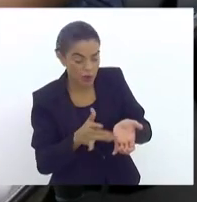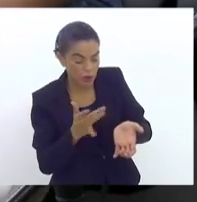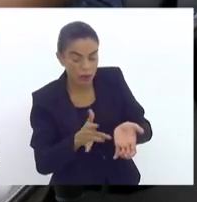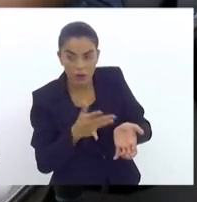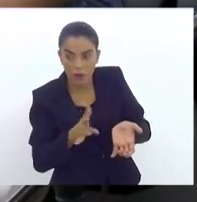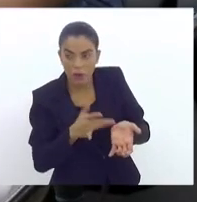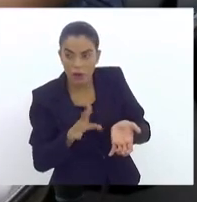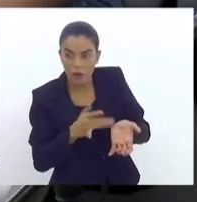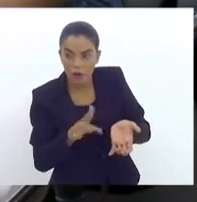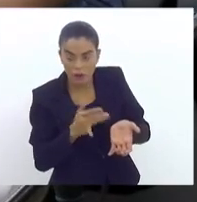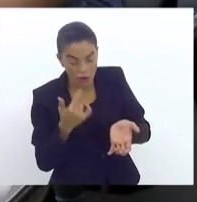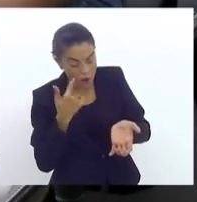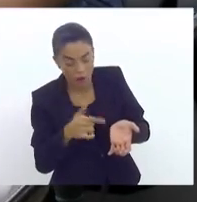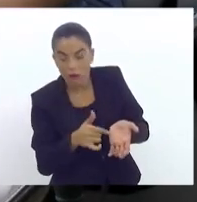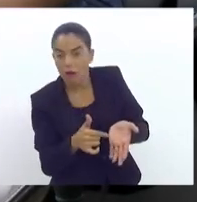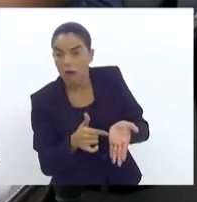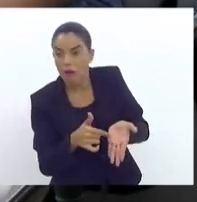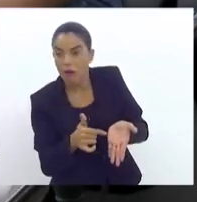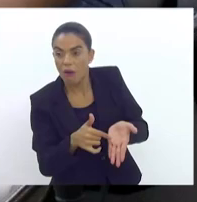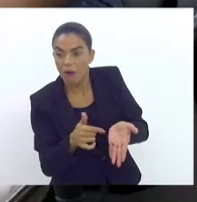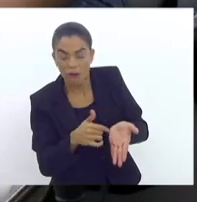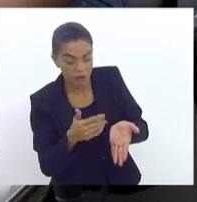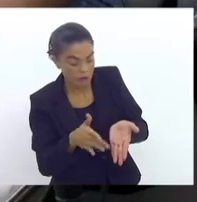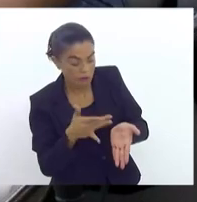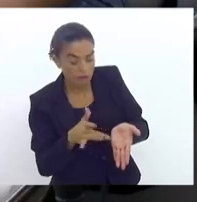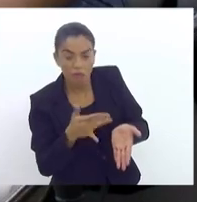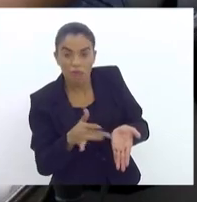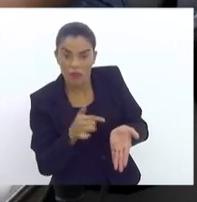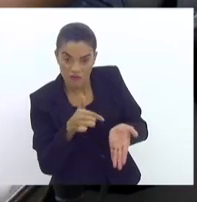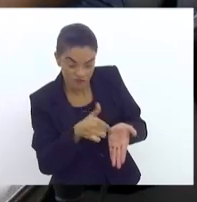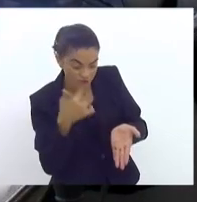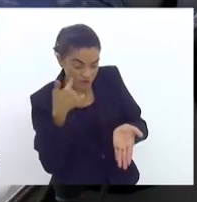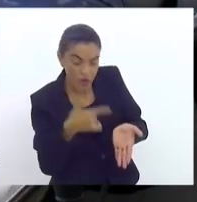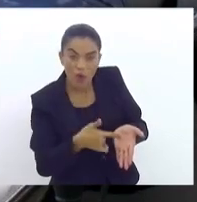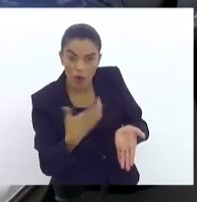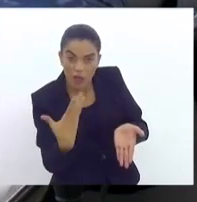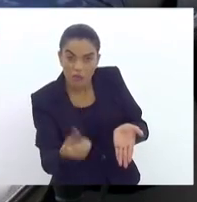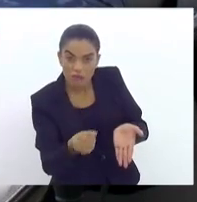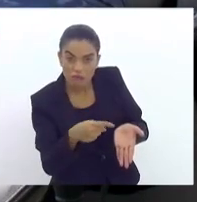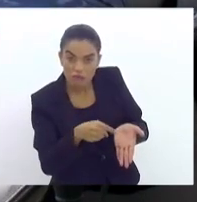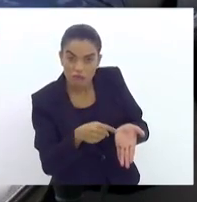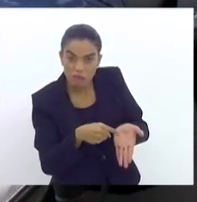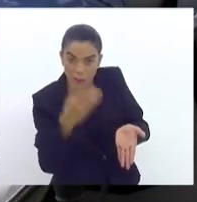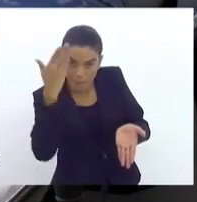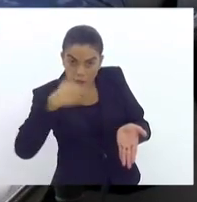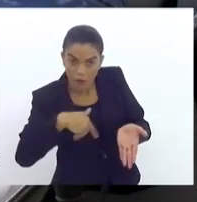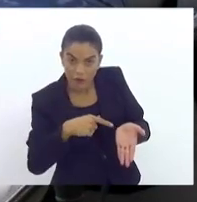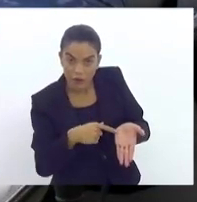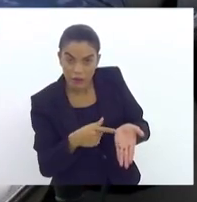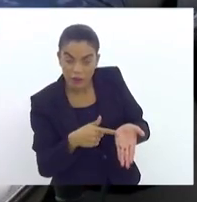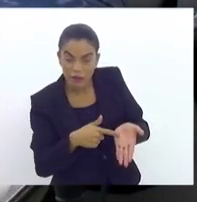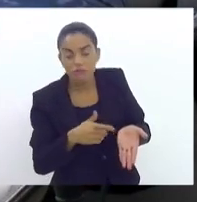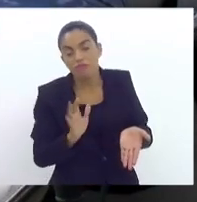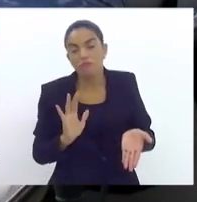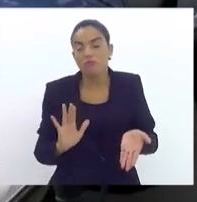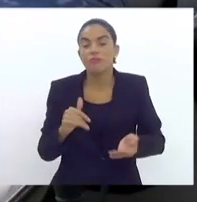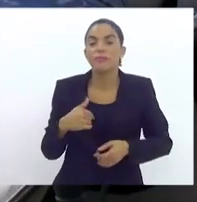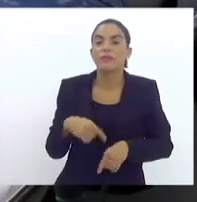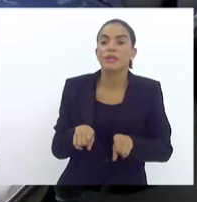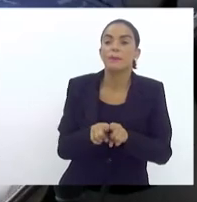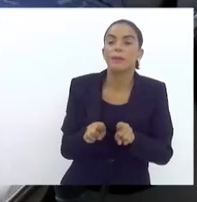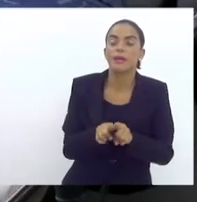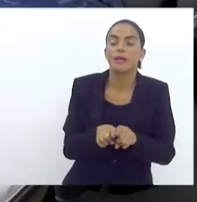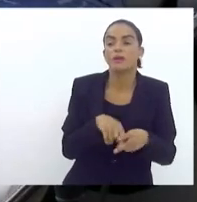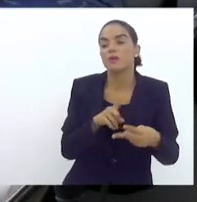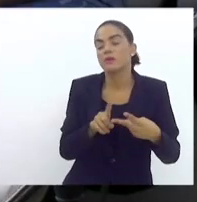já tá E vai descrever o conteúdo então Aquilo é uma prova de imiscível para jurisprudência é Brasileiro é um